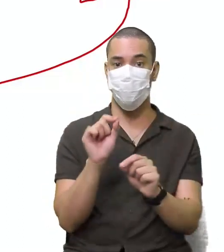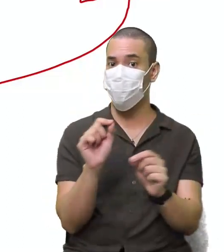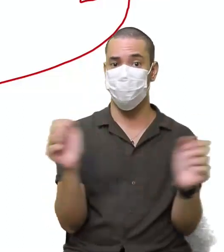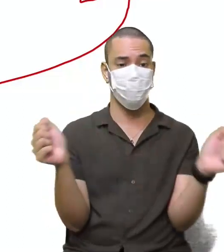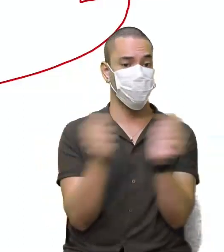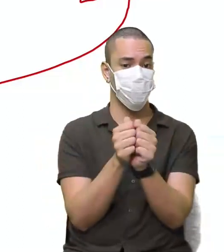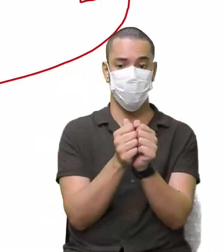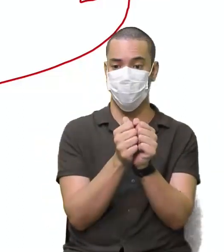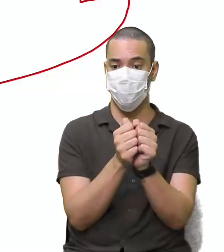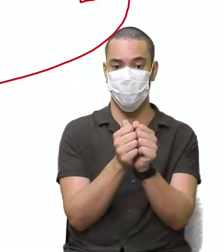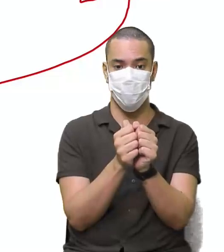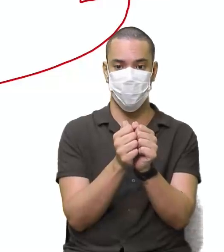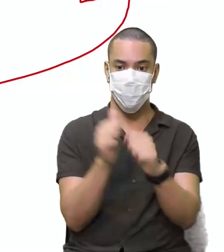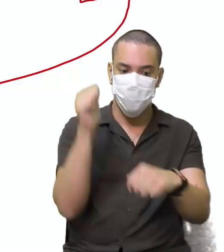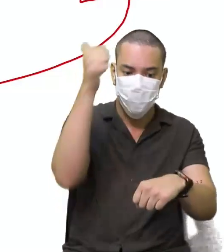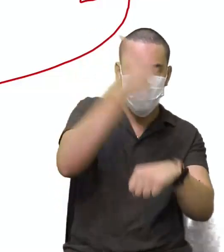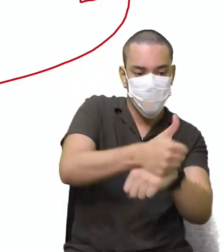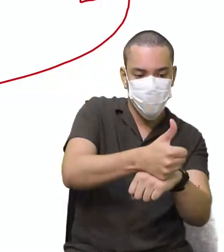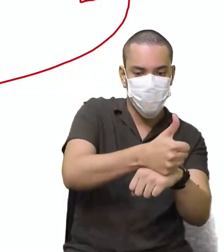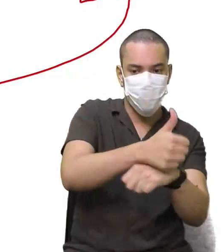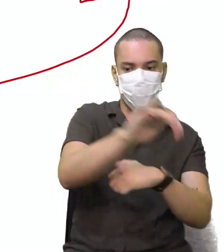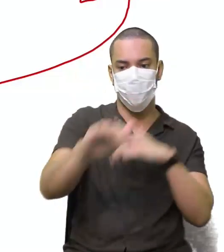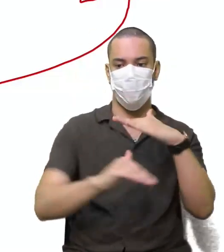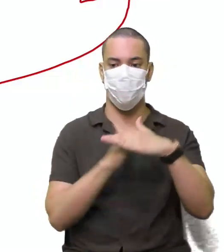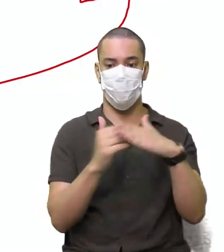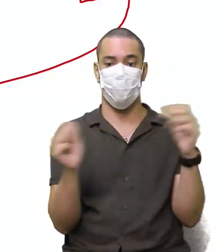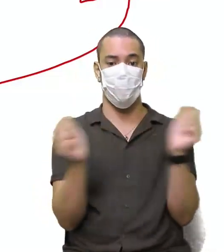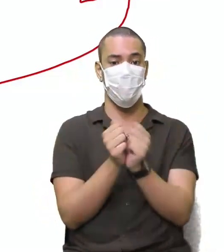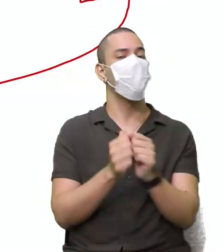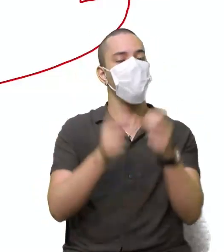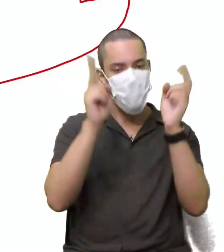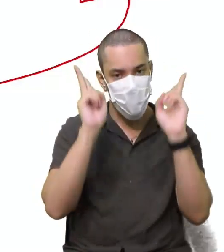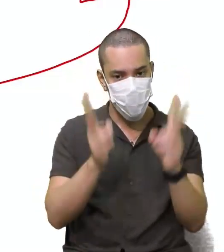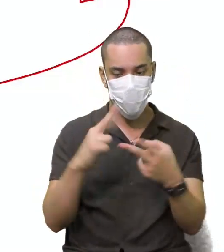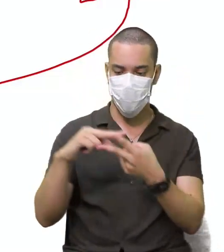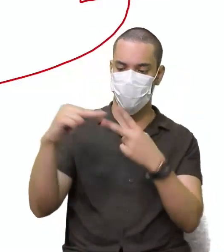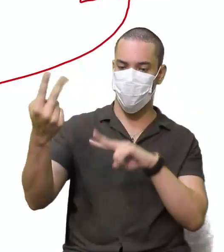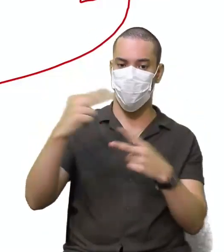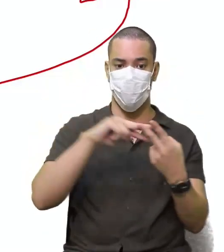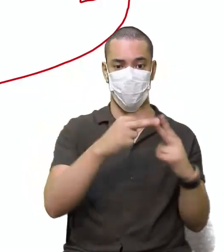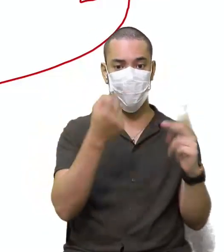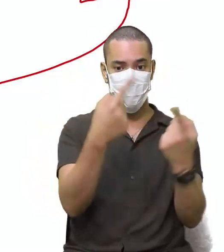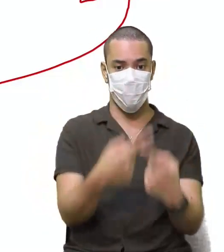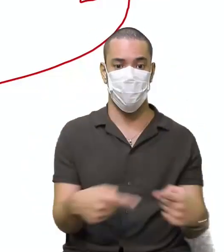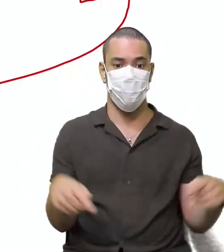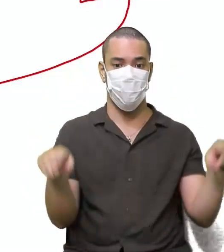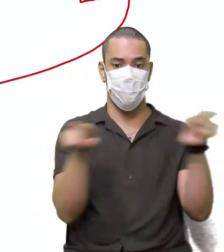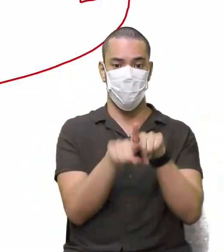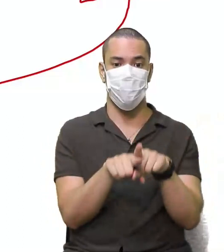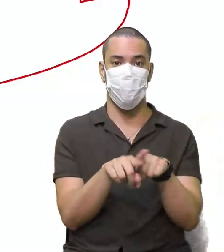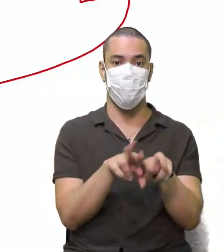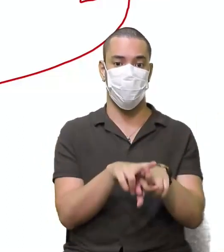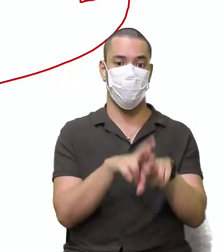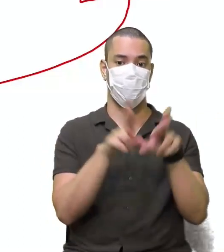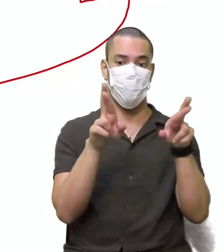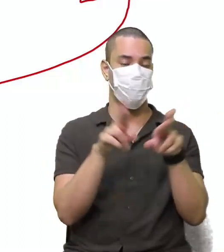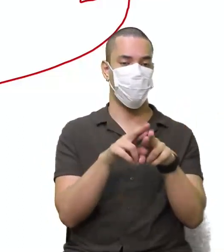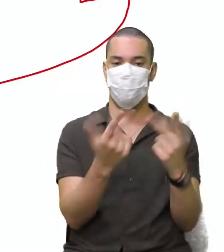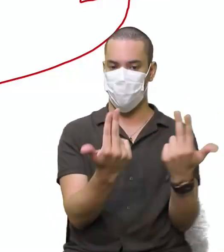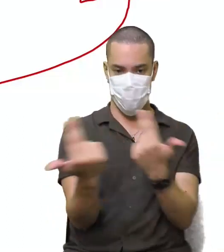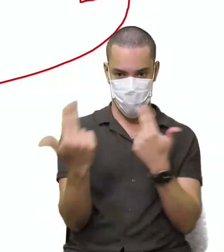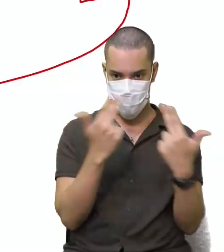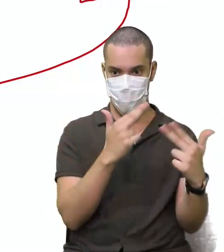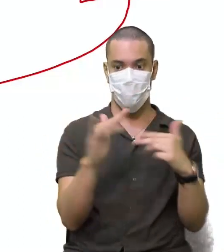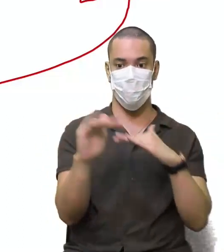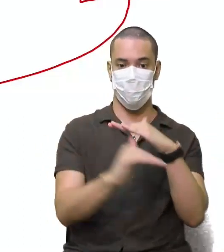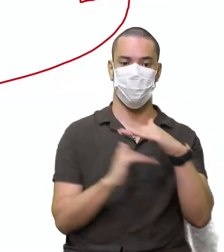ele. Mesmo em homozigose, recessivos, na epistasia, esse gene tem essa força